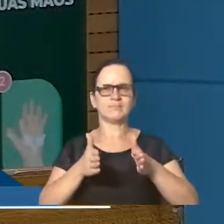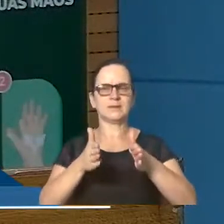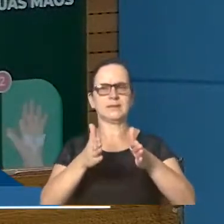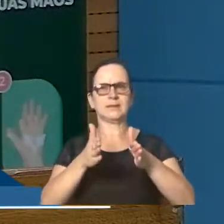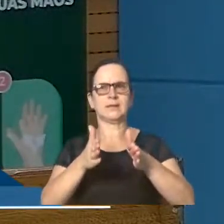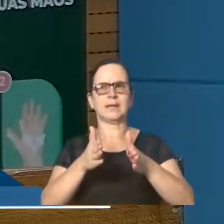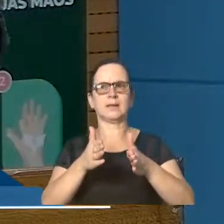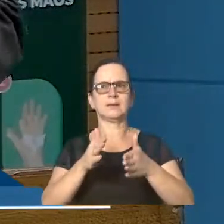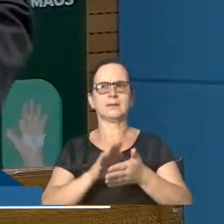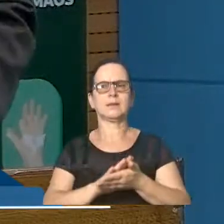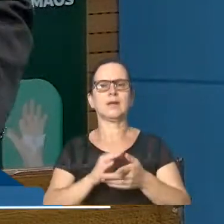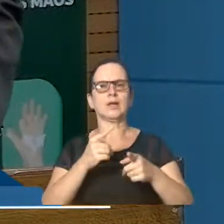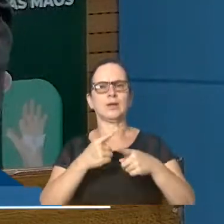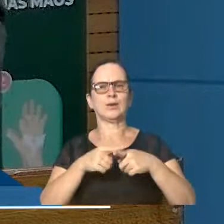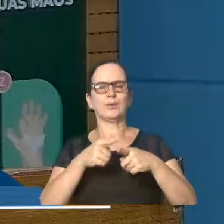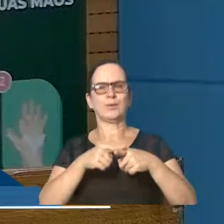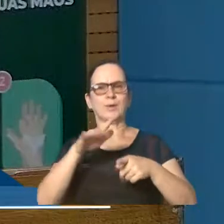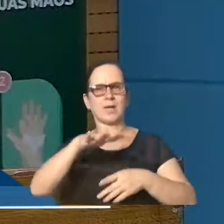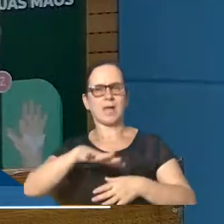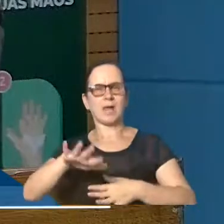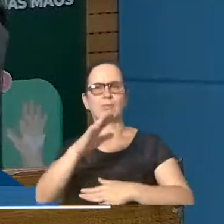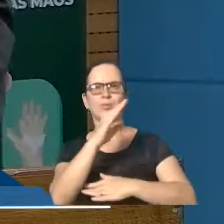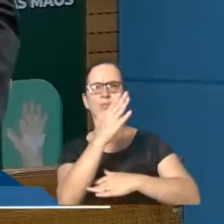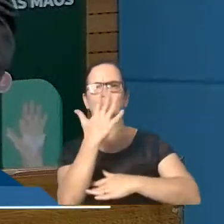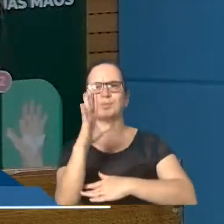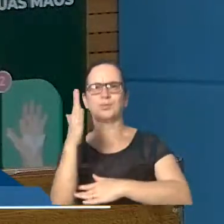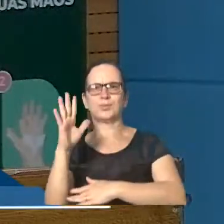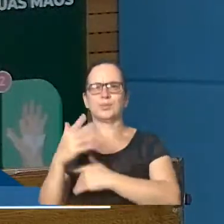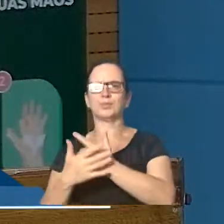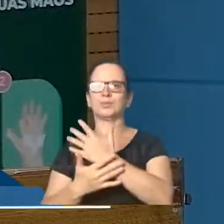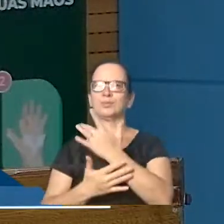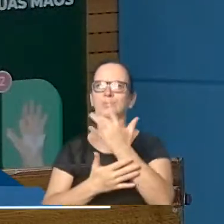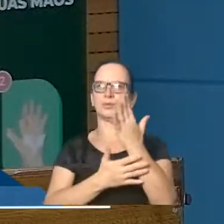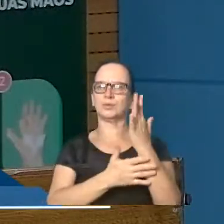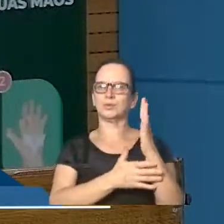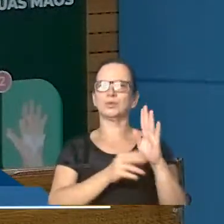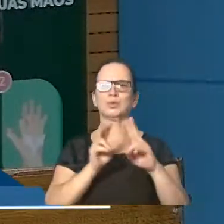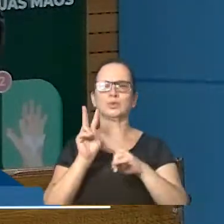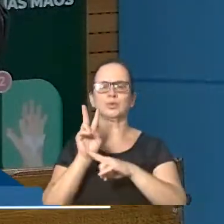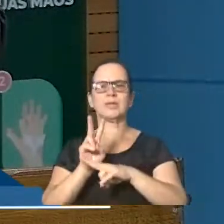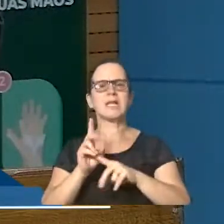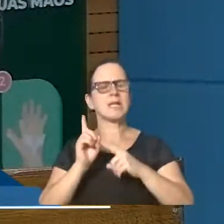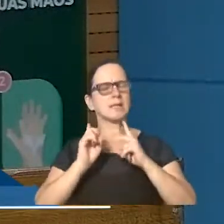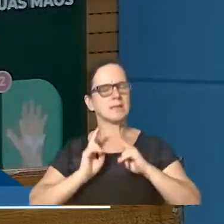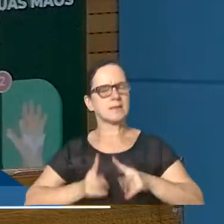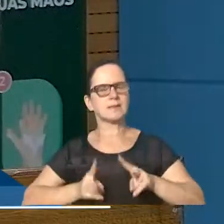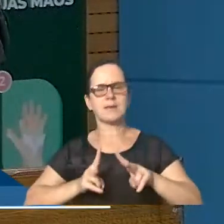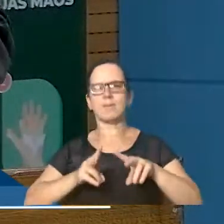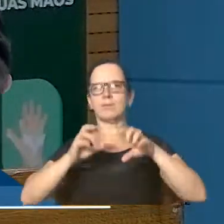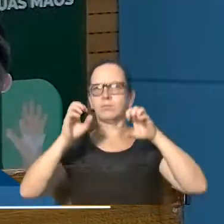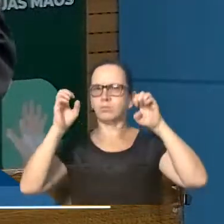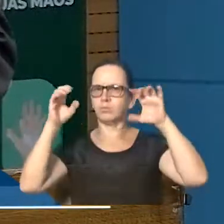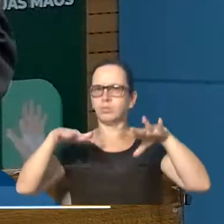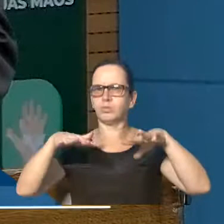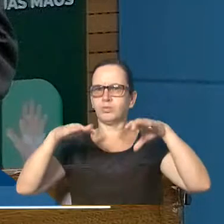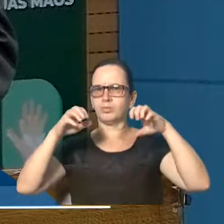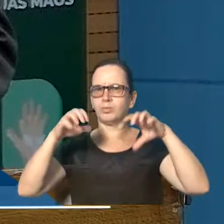até porque área de preservação ambiental, e toda vez que chove é o mesmo